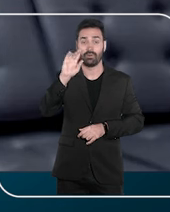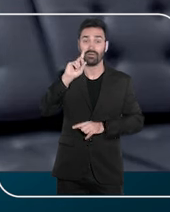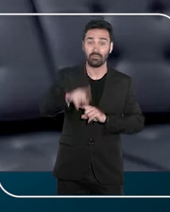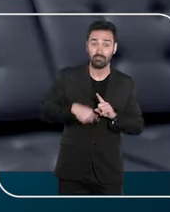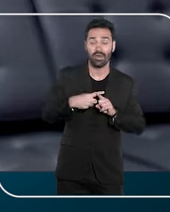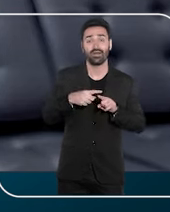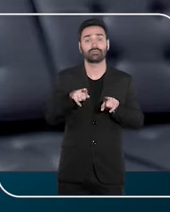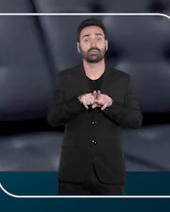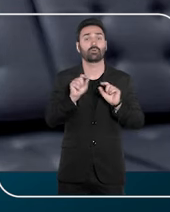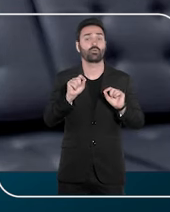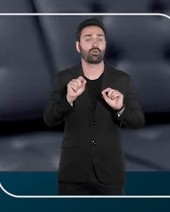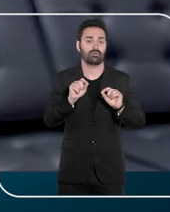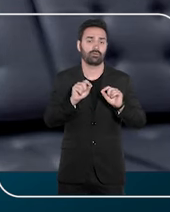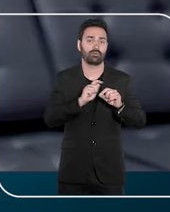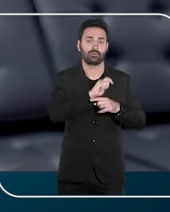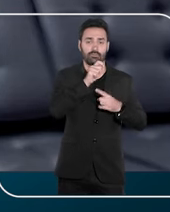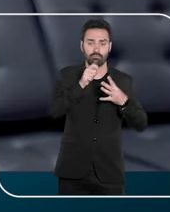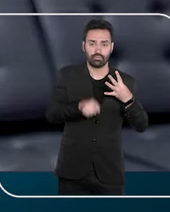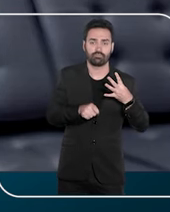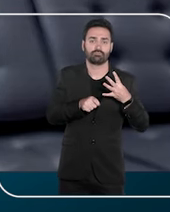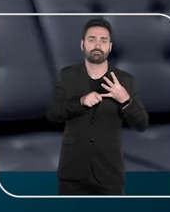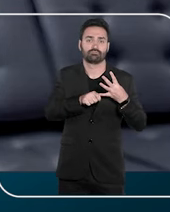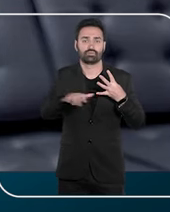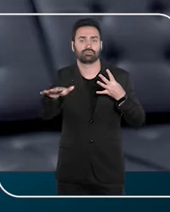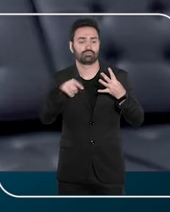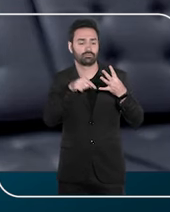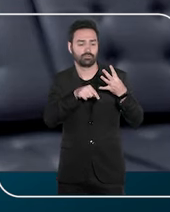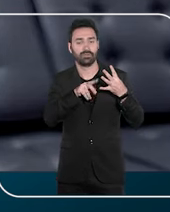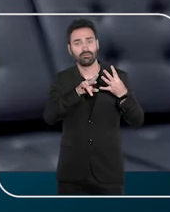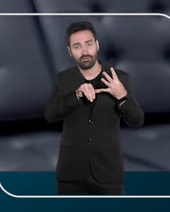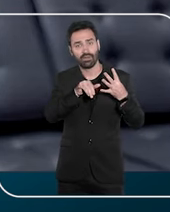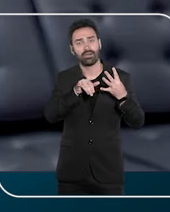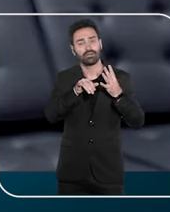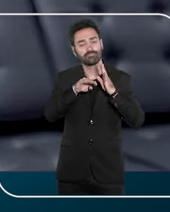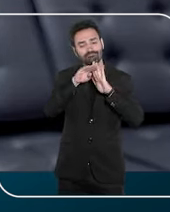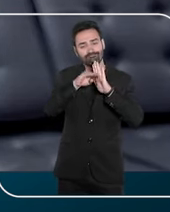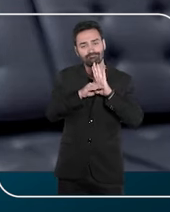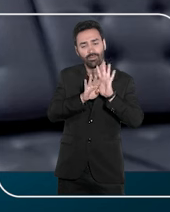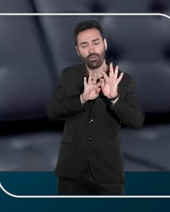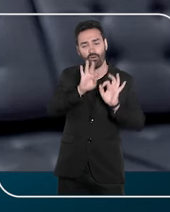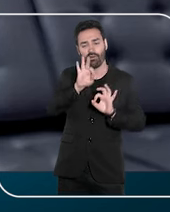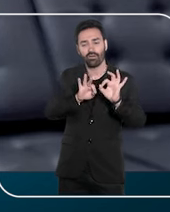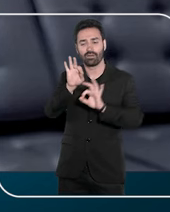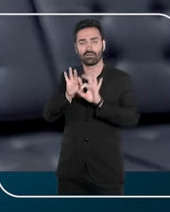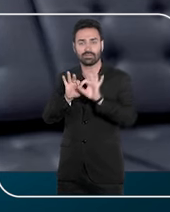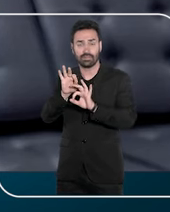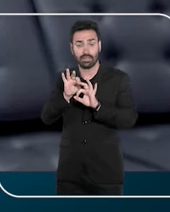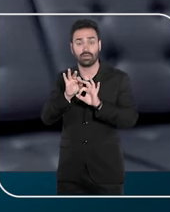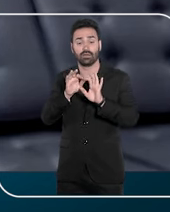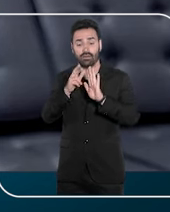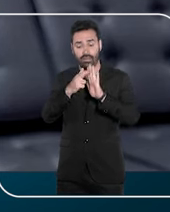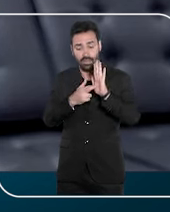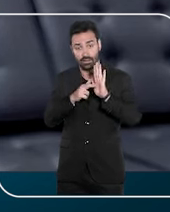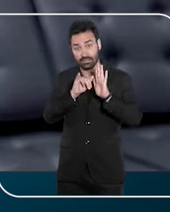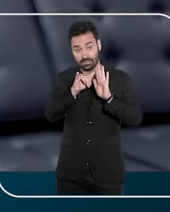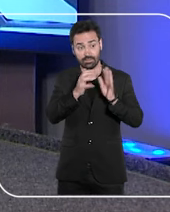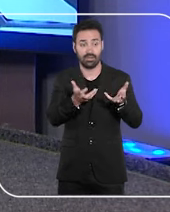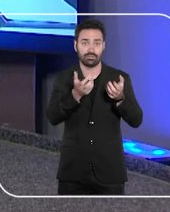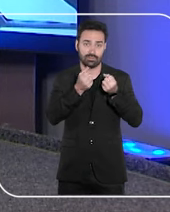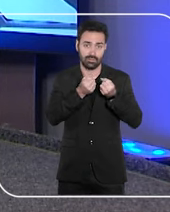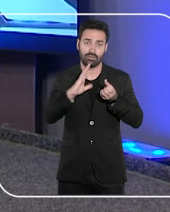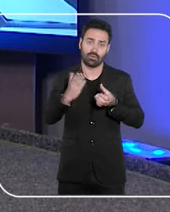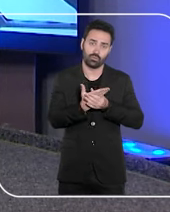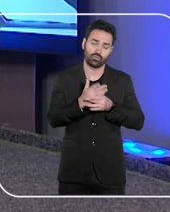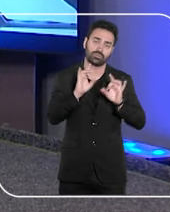alguma forma, orientam e disciplinam a admissibilidade dos recursos especiais.